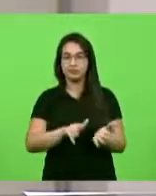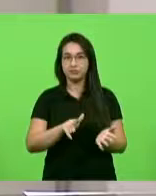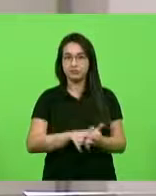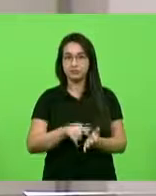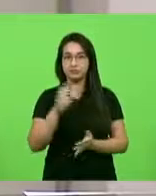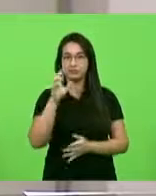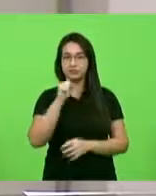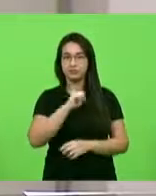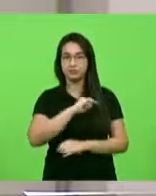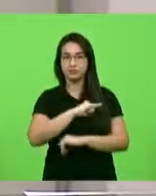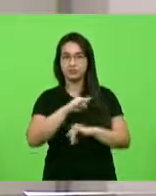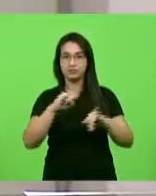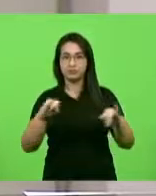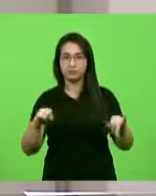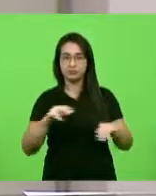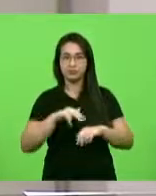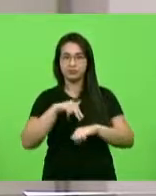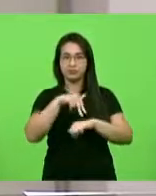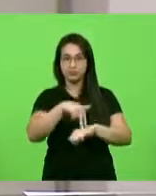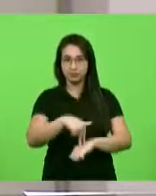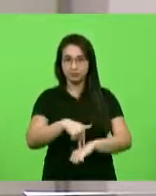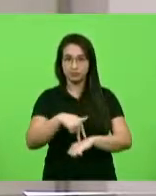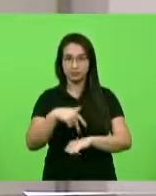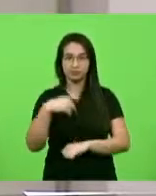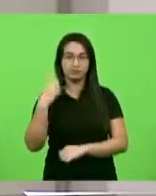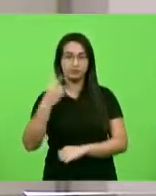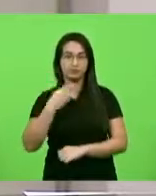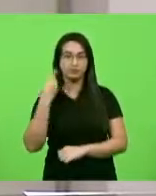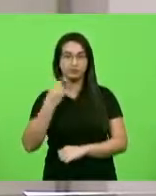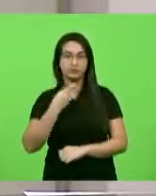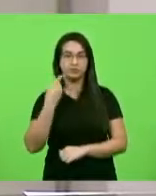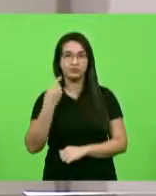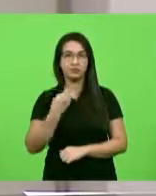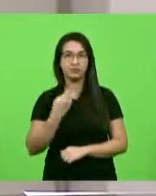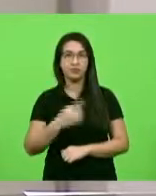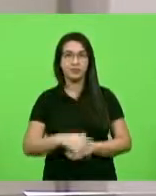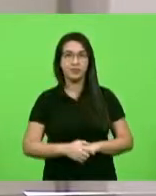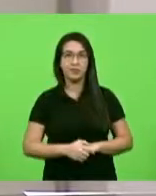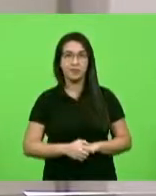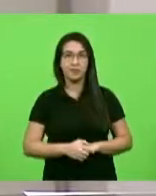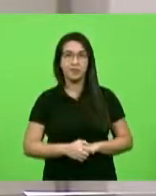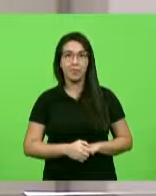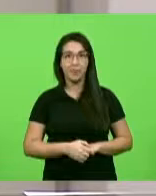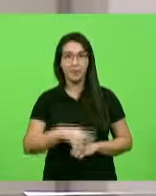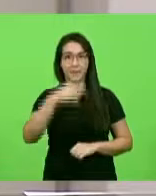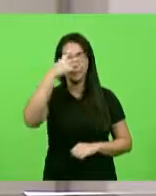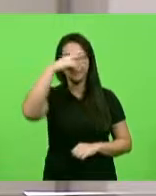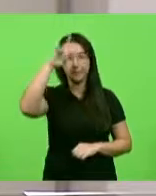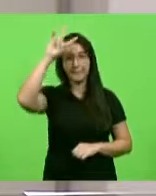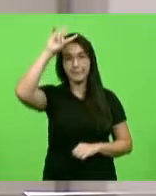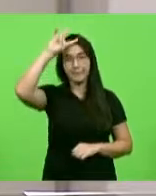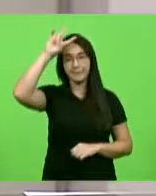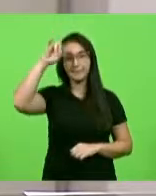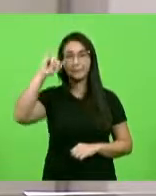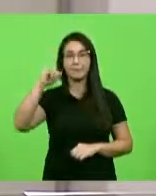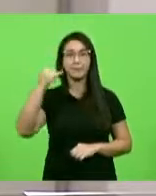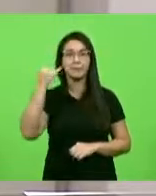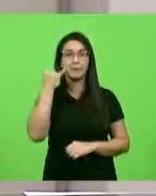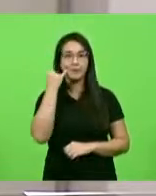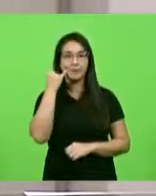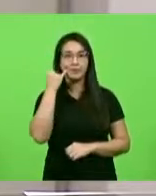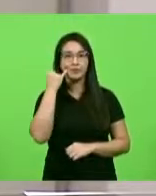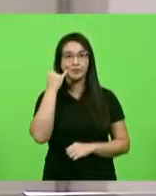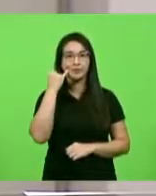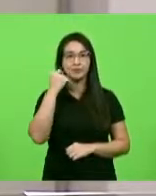comunicações. Fizeram uso da palavra, os senhores deputados. Doutor Vicente Caropreso, Gessé Lopes, Maurício